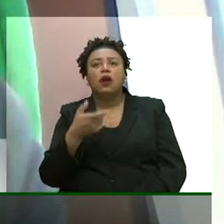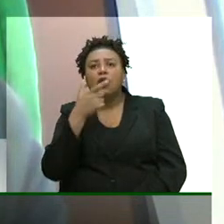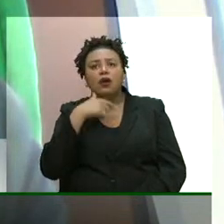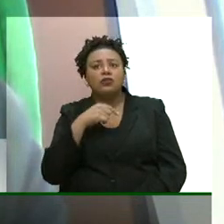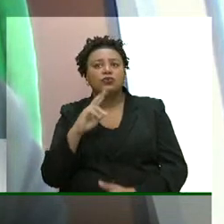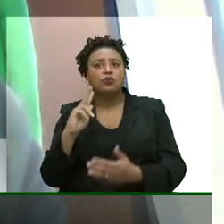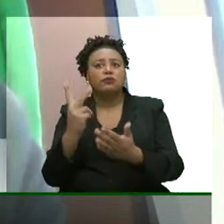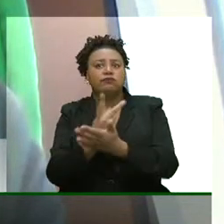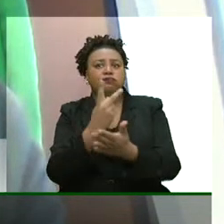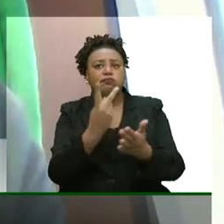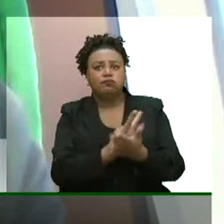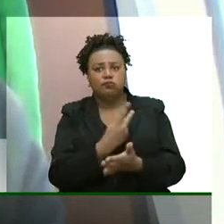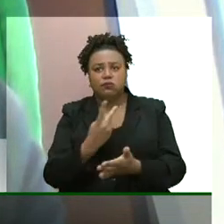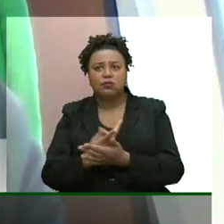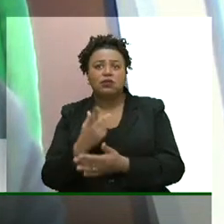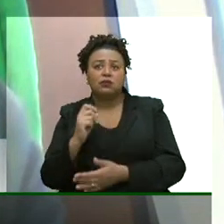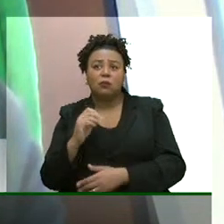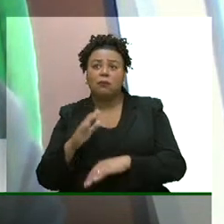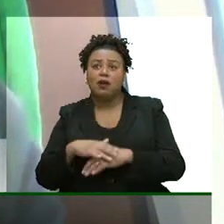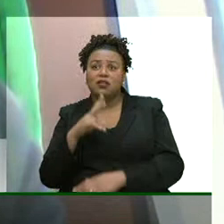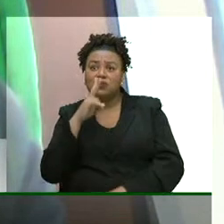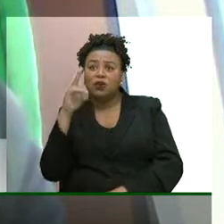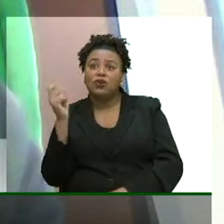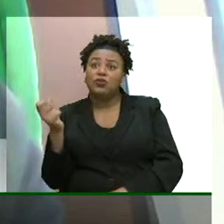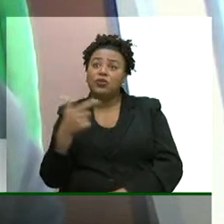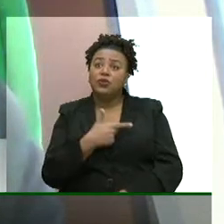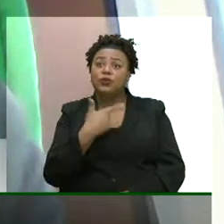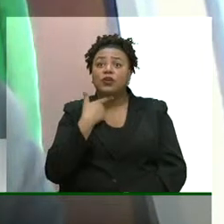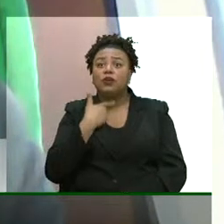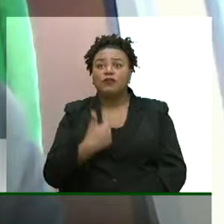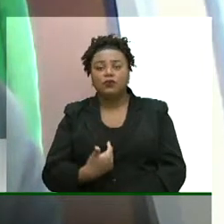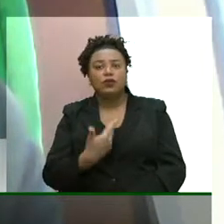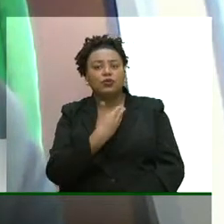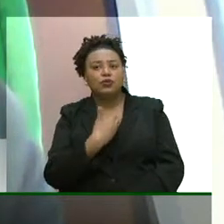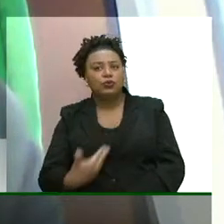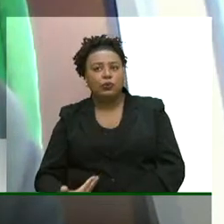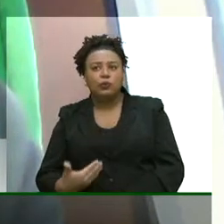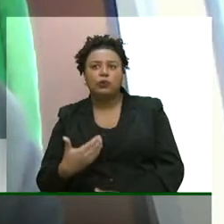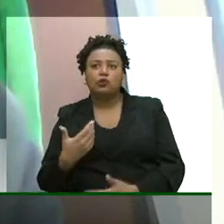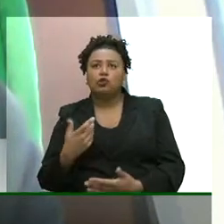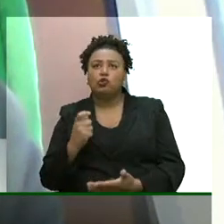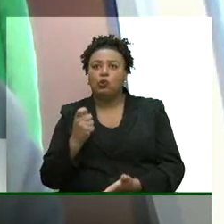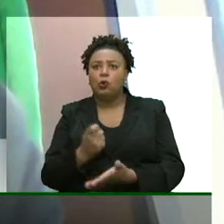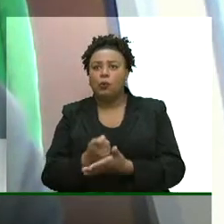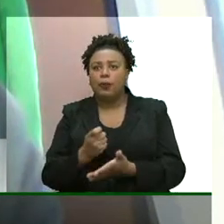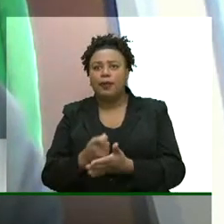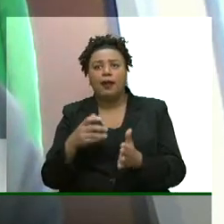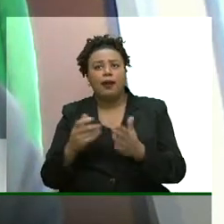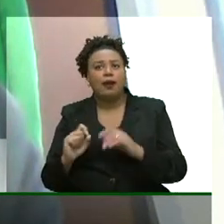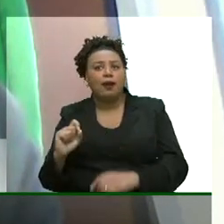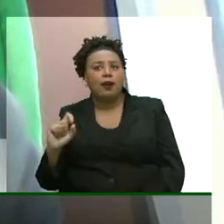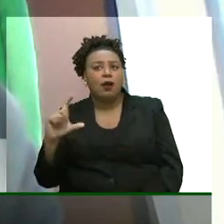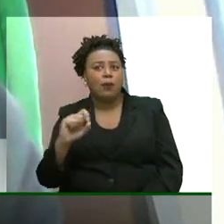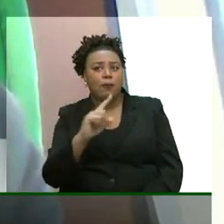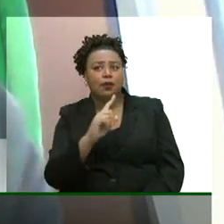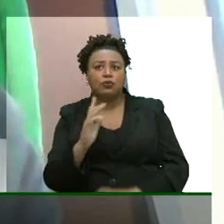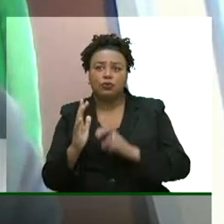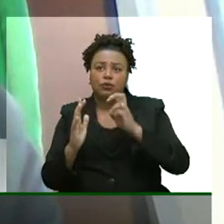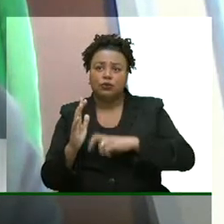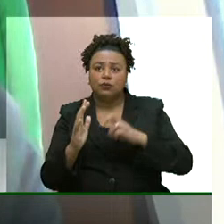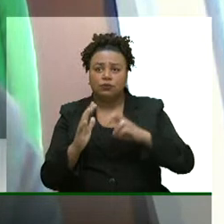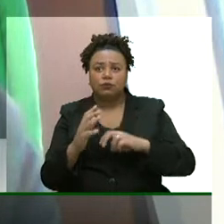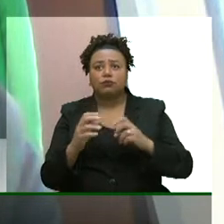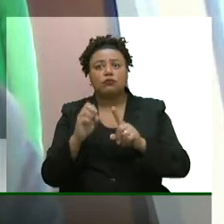fatos acabaram sendo mais fortes do que a vontade do governo em impor uma agenda de aumento de impostos sobre a Assembleia, sobre